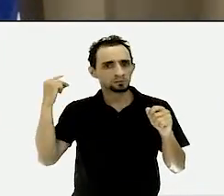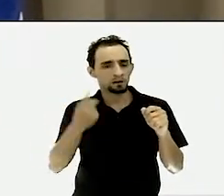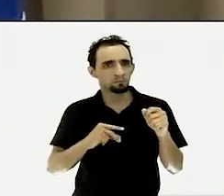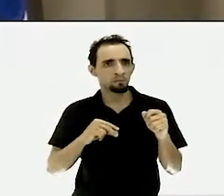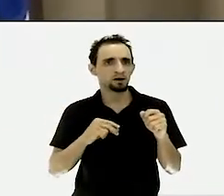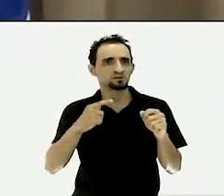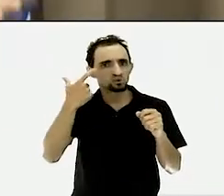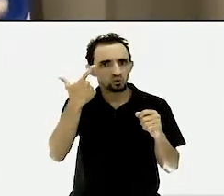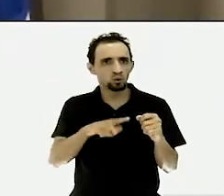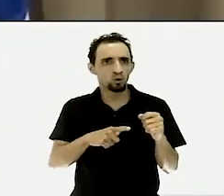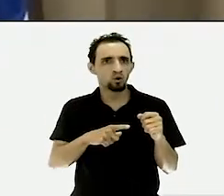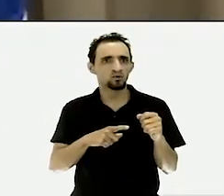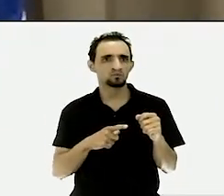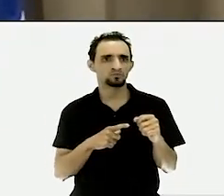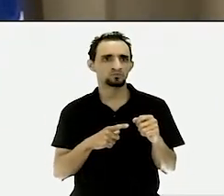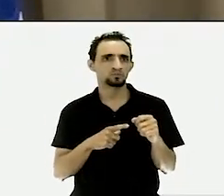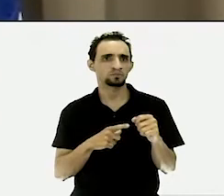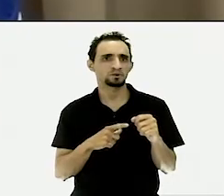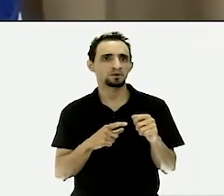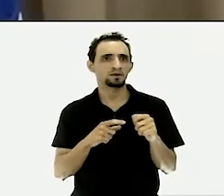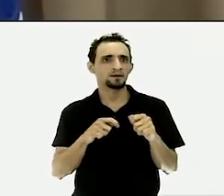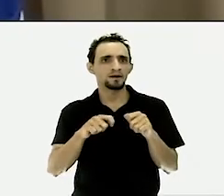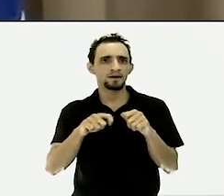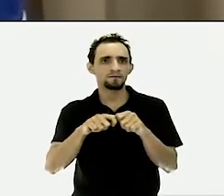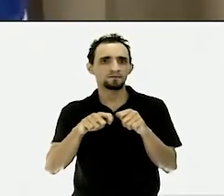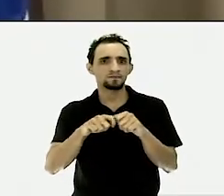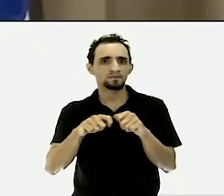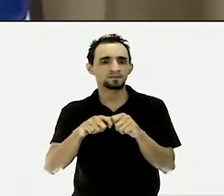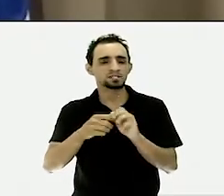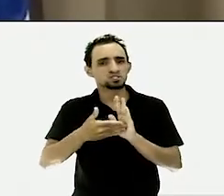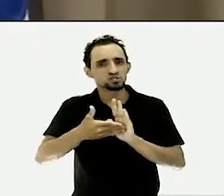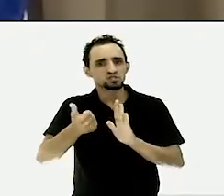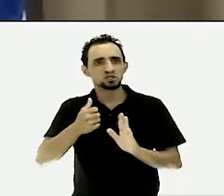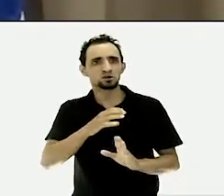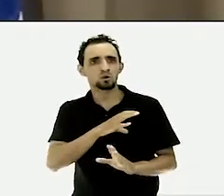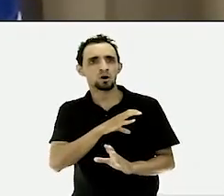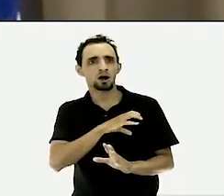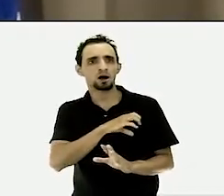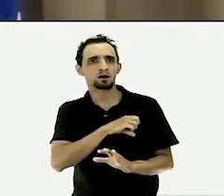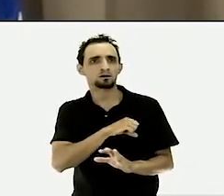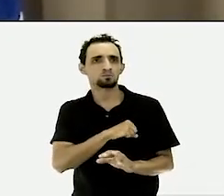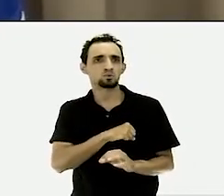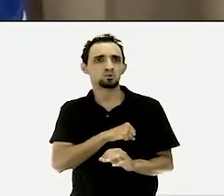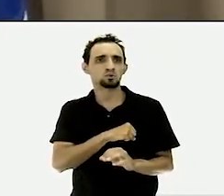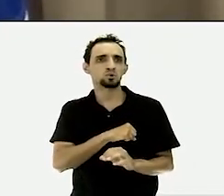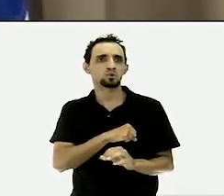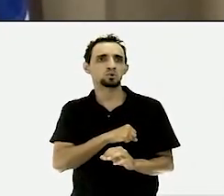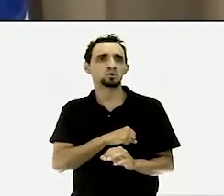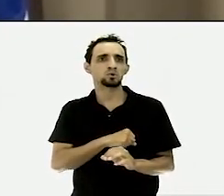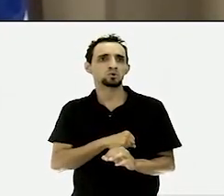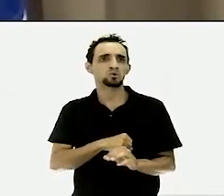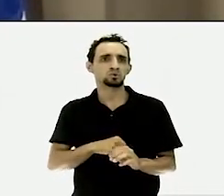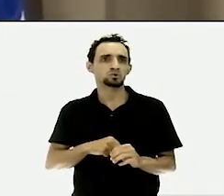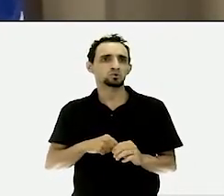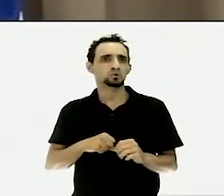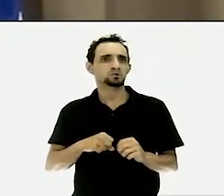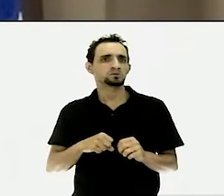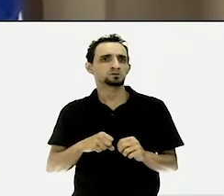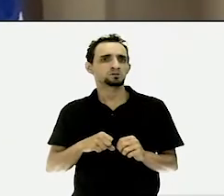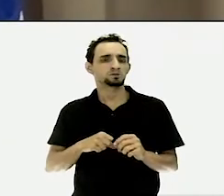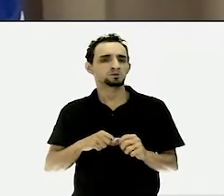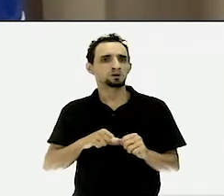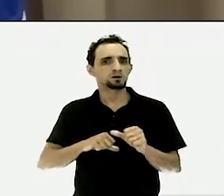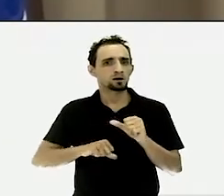matando. Então. E a mulher acredita sempre no homem, acredita no amor, né? A gente acredita no amor, nós acreditamos nisso, nós acreditamos na mudança